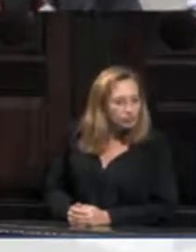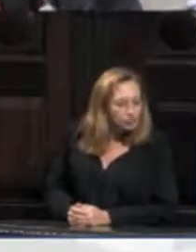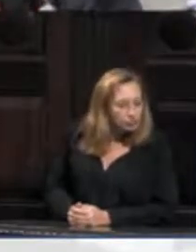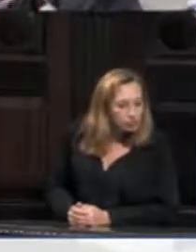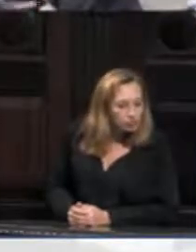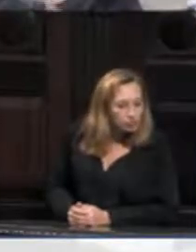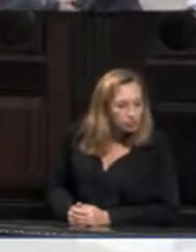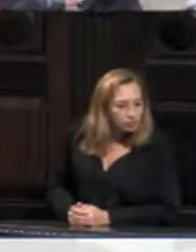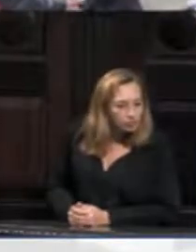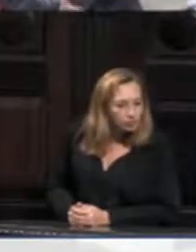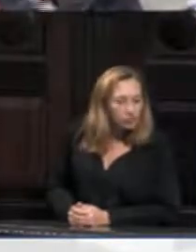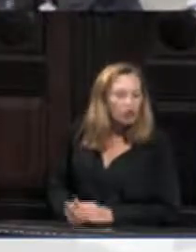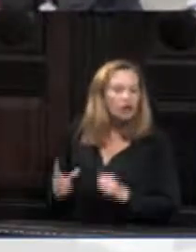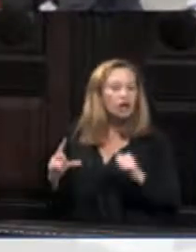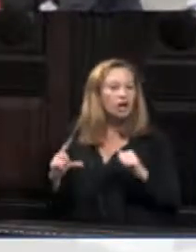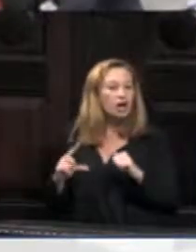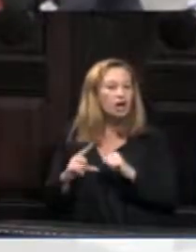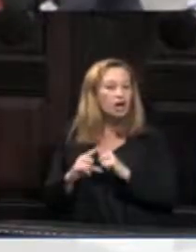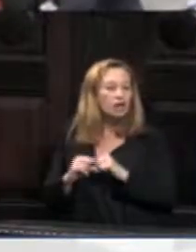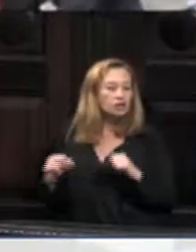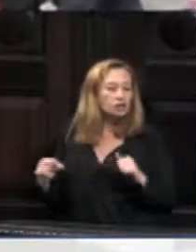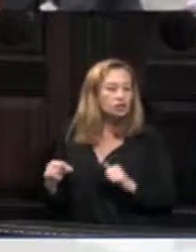do artigo